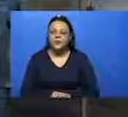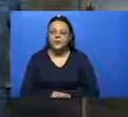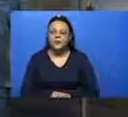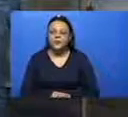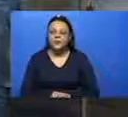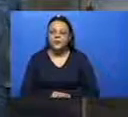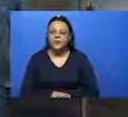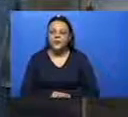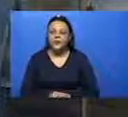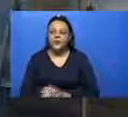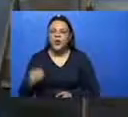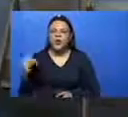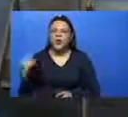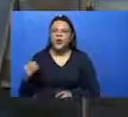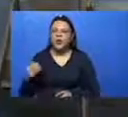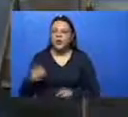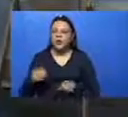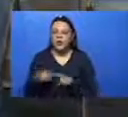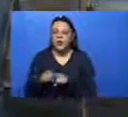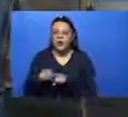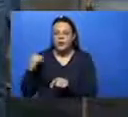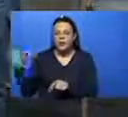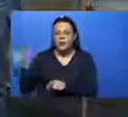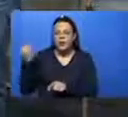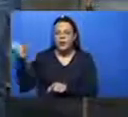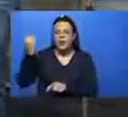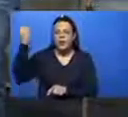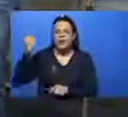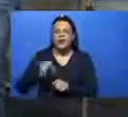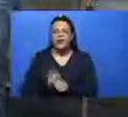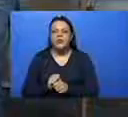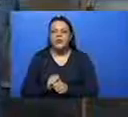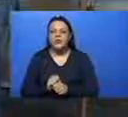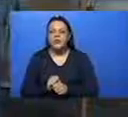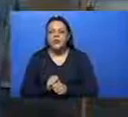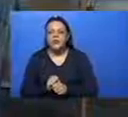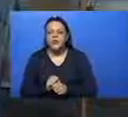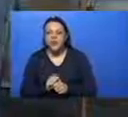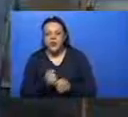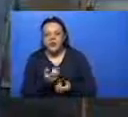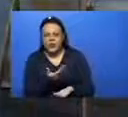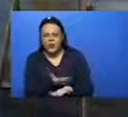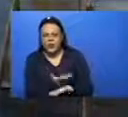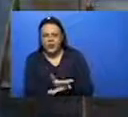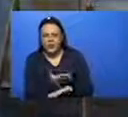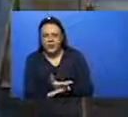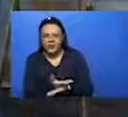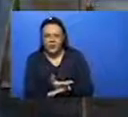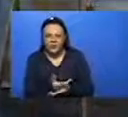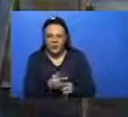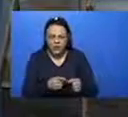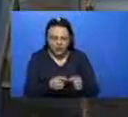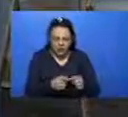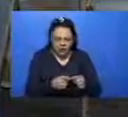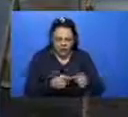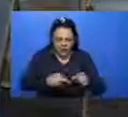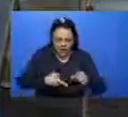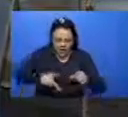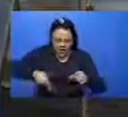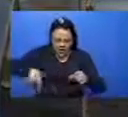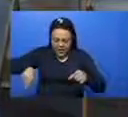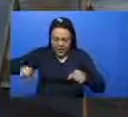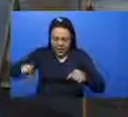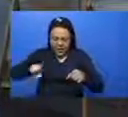parte importante. Quando nós estivermos trabalhando no setor circular para construir gráficos,